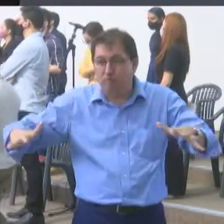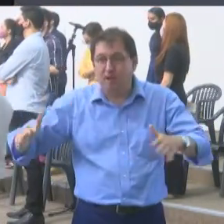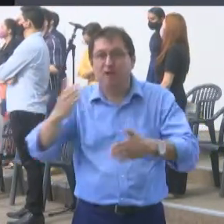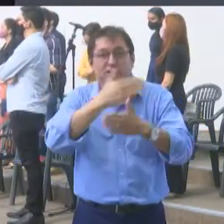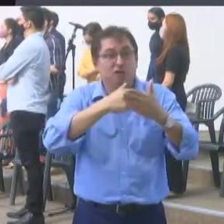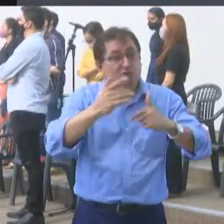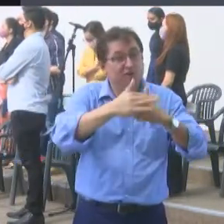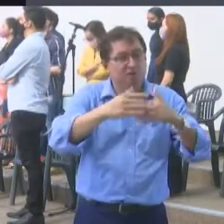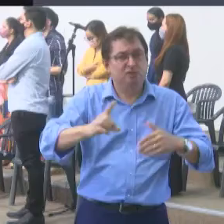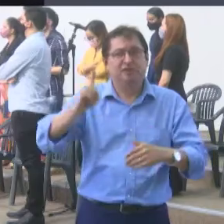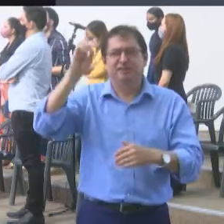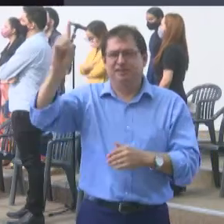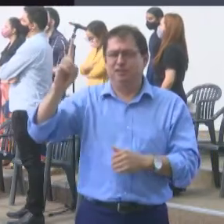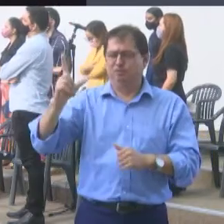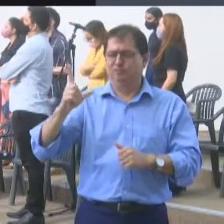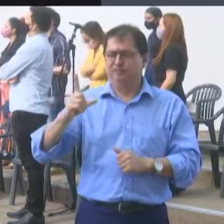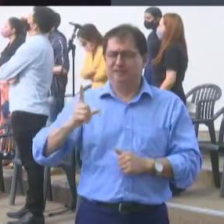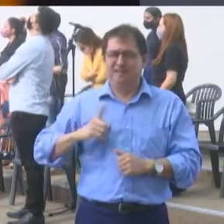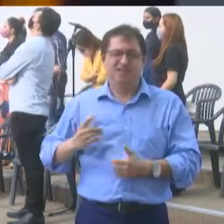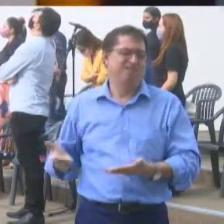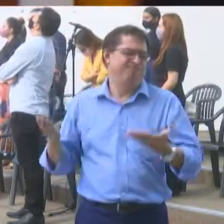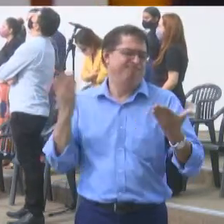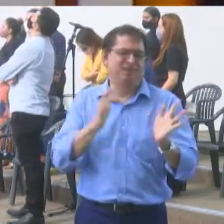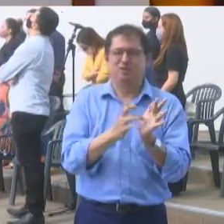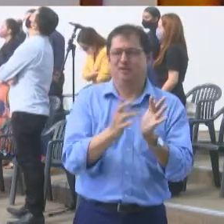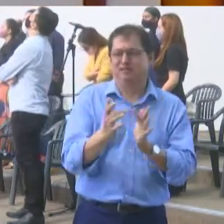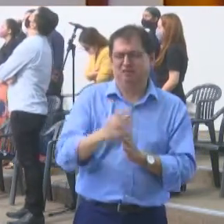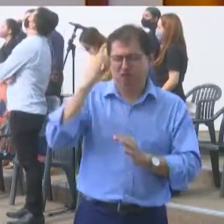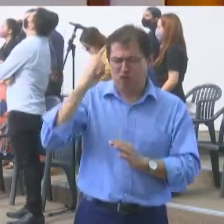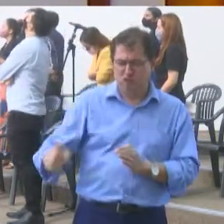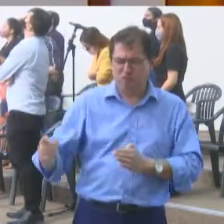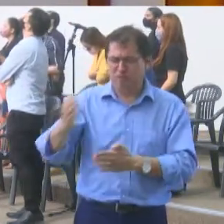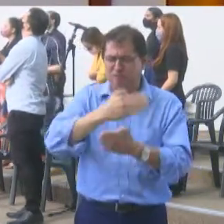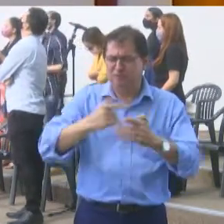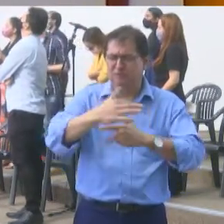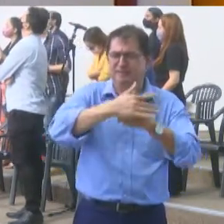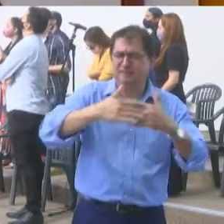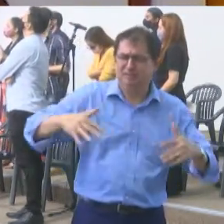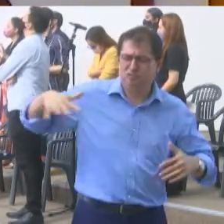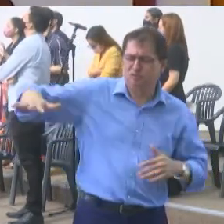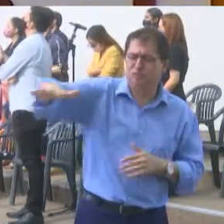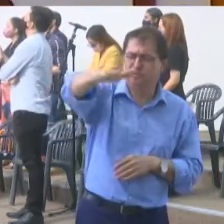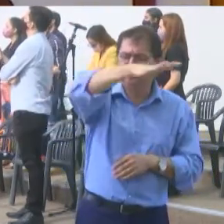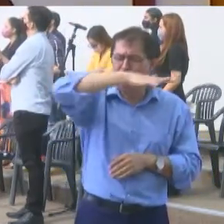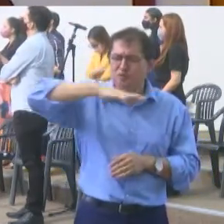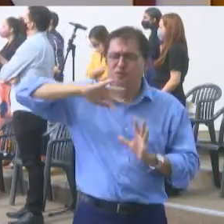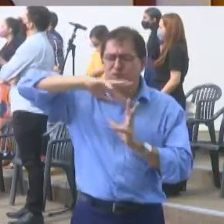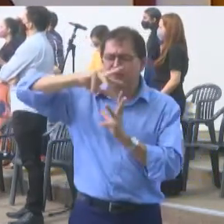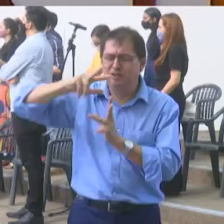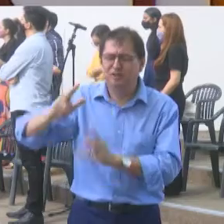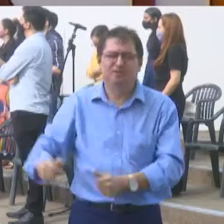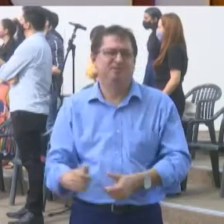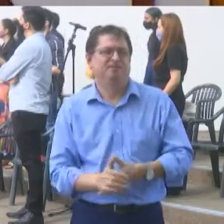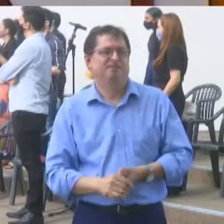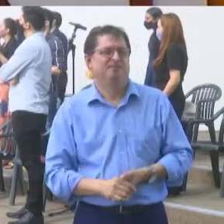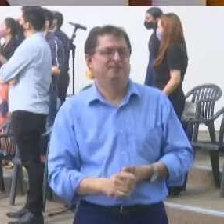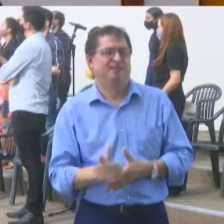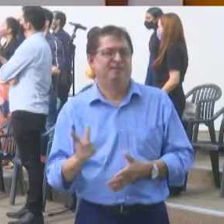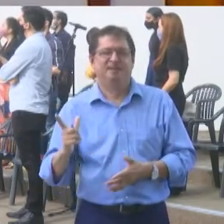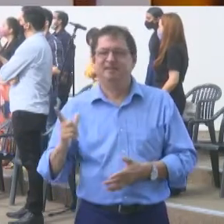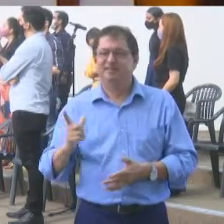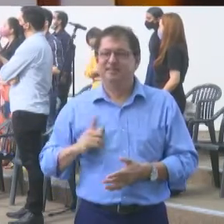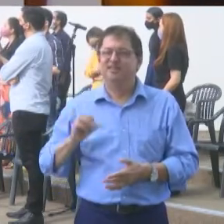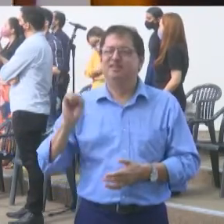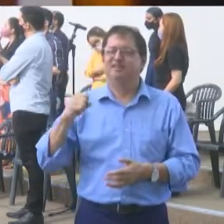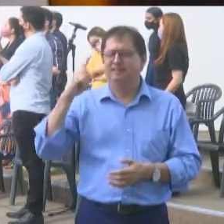ouro, com prata, nem com coisas vãs desse mundo, mas com seu sangue precioso derramado na cruz do Calvário. Ele tem o